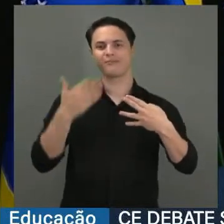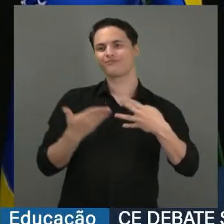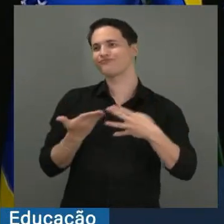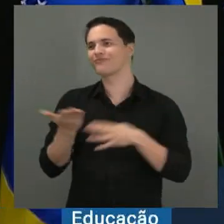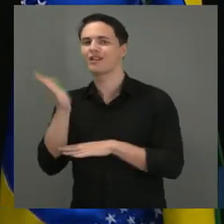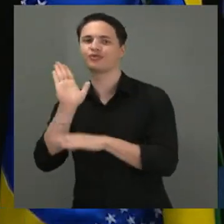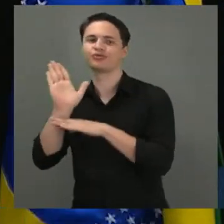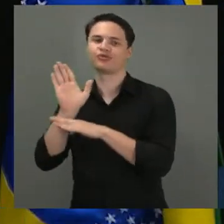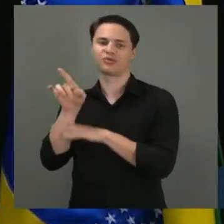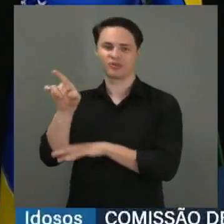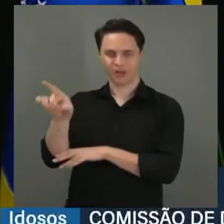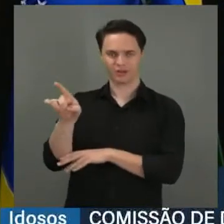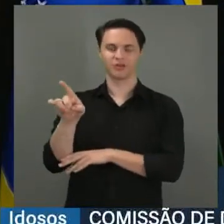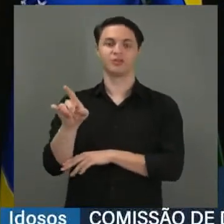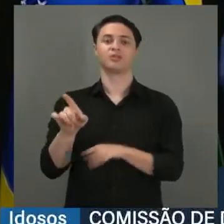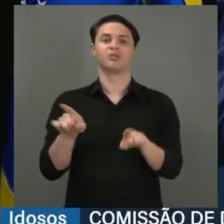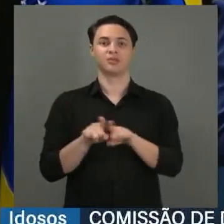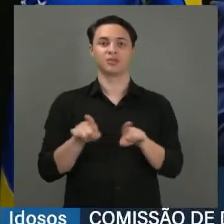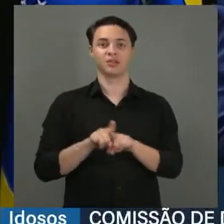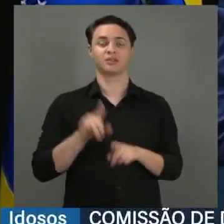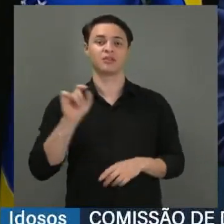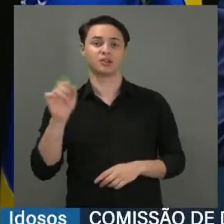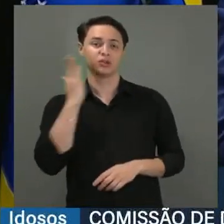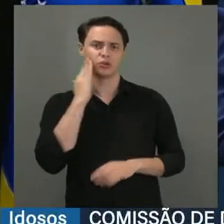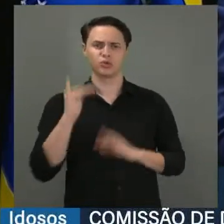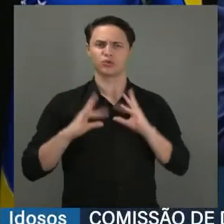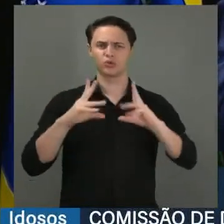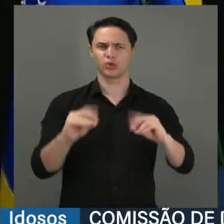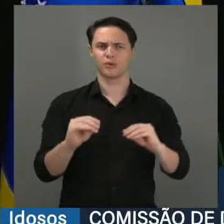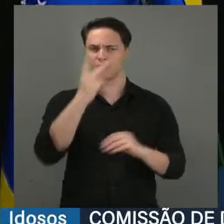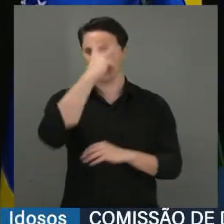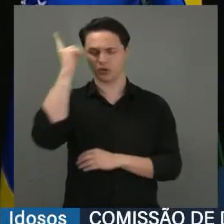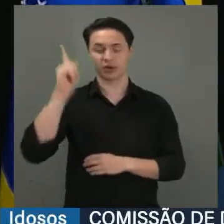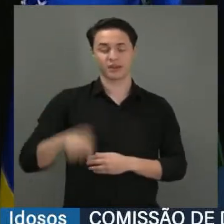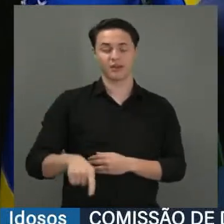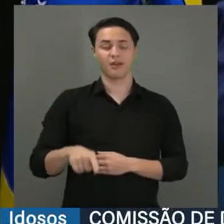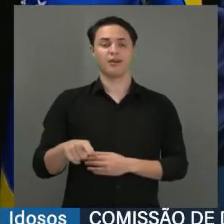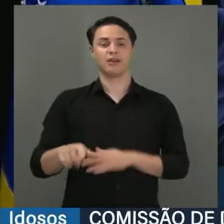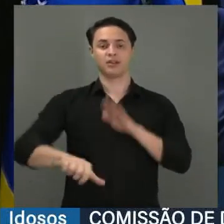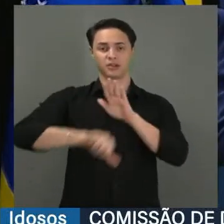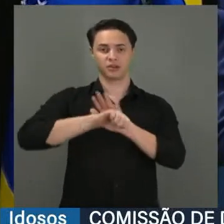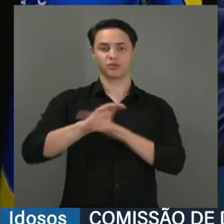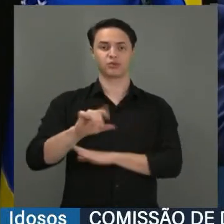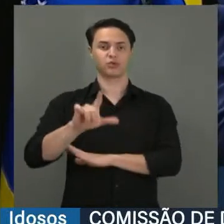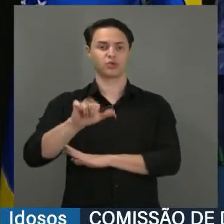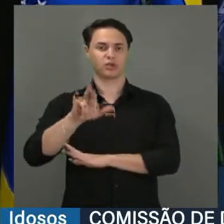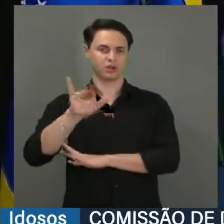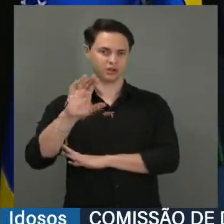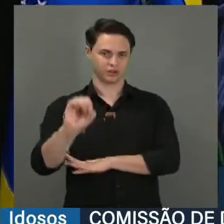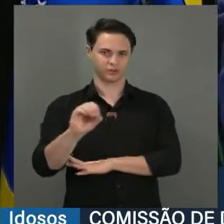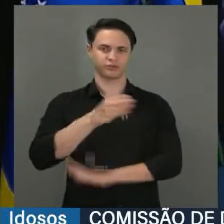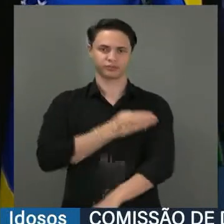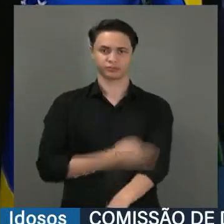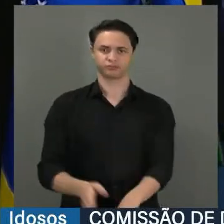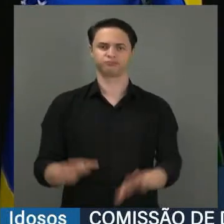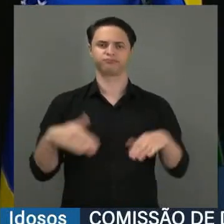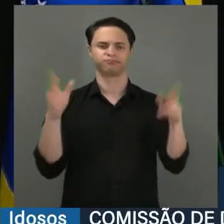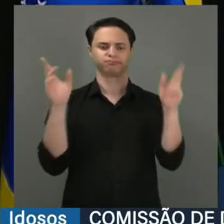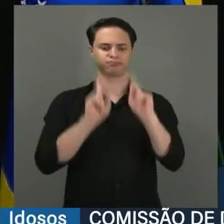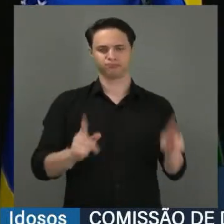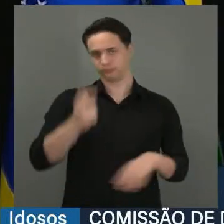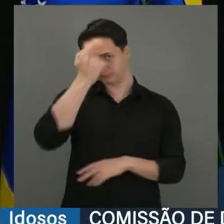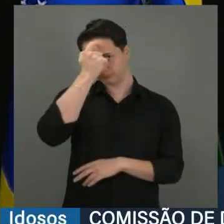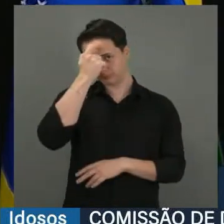Lula e todos os criminosos do colarinho branco. Estou em paz com a minha consciência, estou fazendo a minha